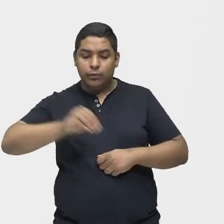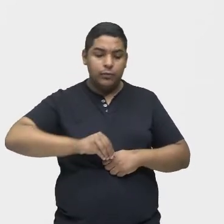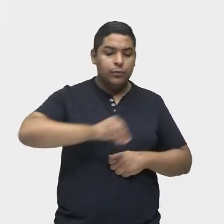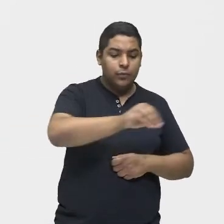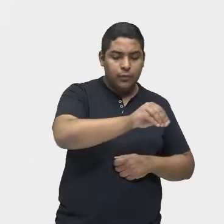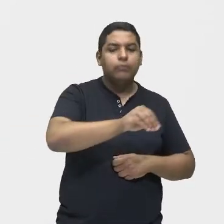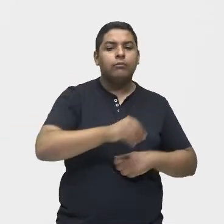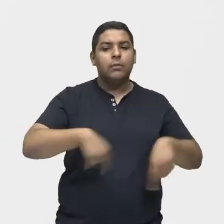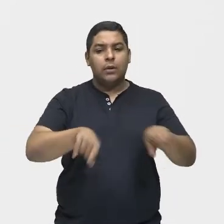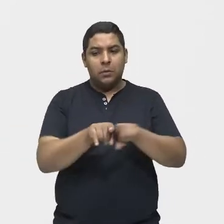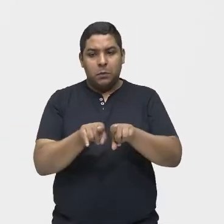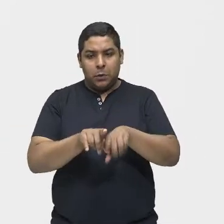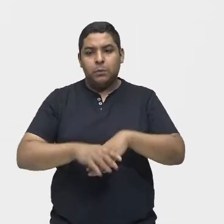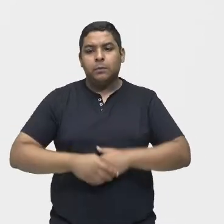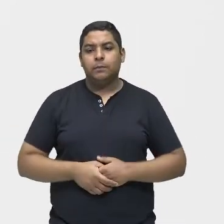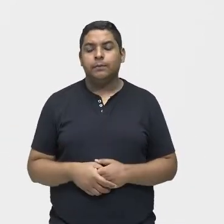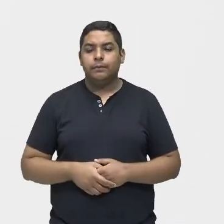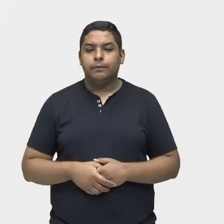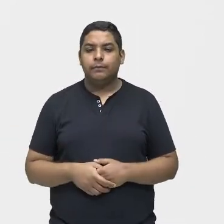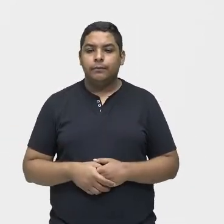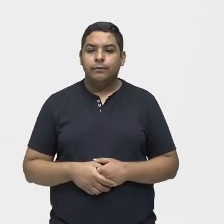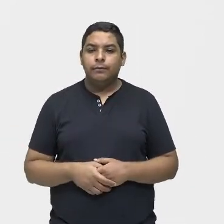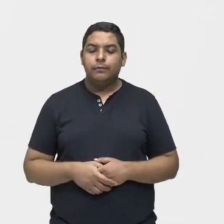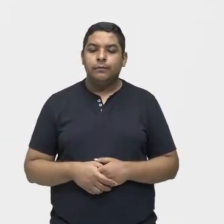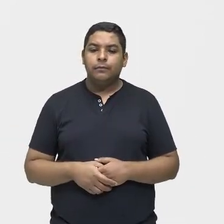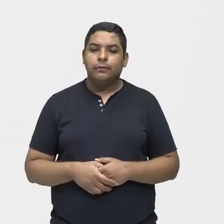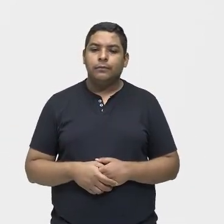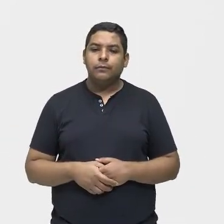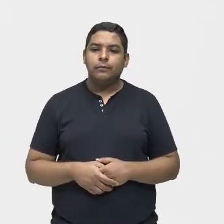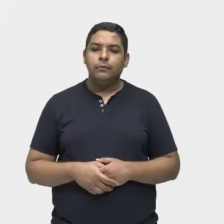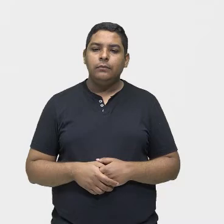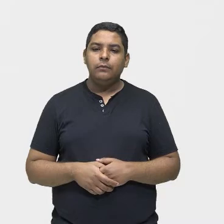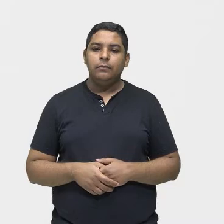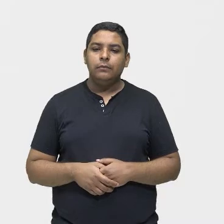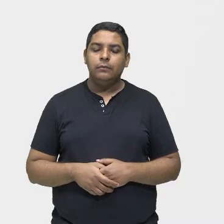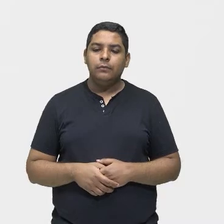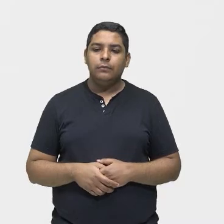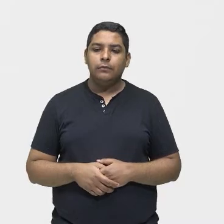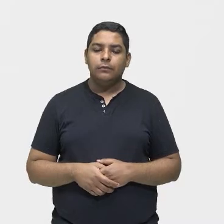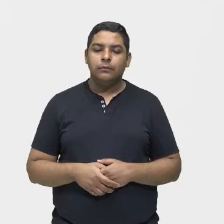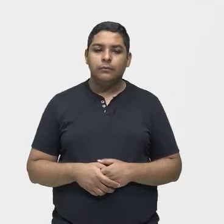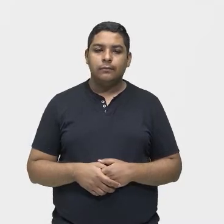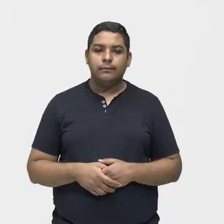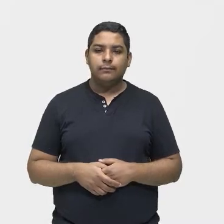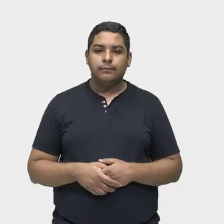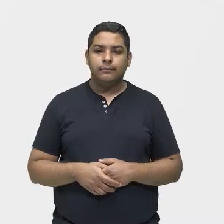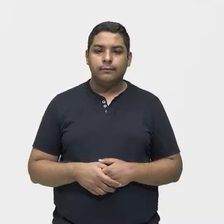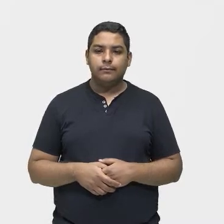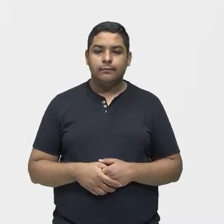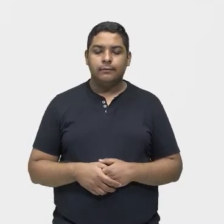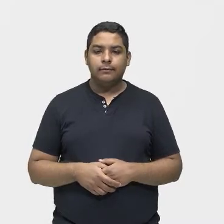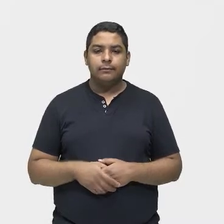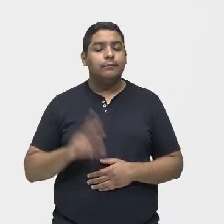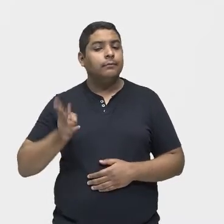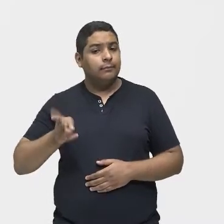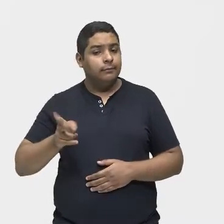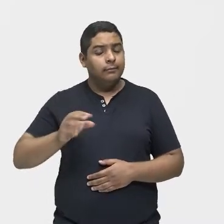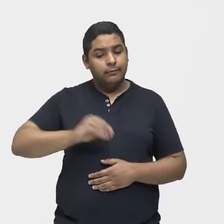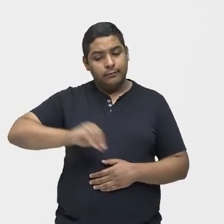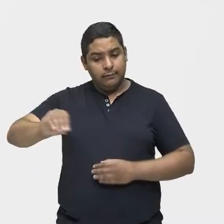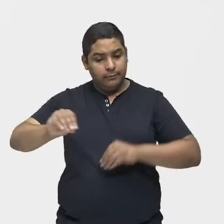casas D5 e F5. É outro tipo de abertura. Vamos ver aí a próxima. Olha lá, outro